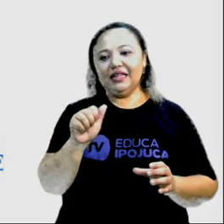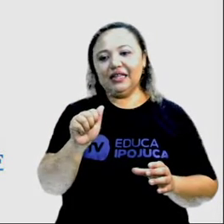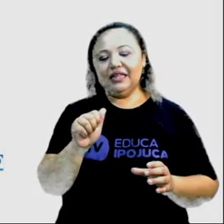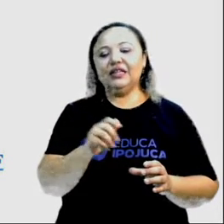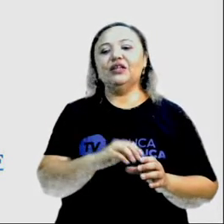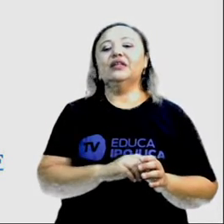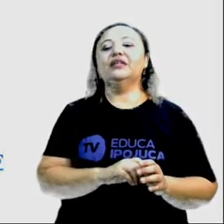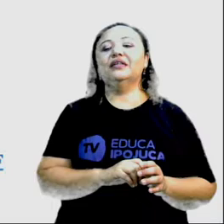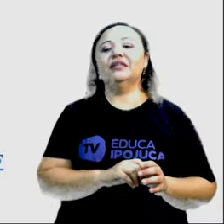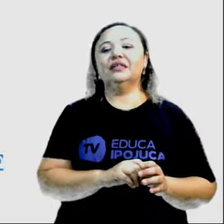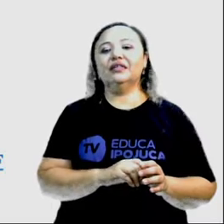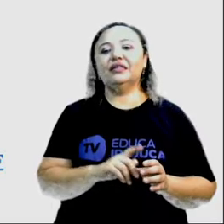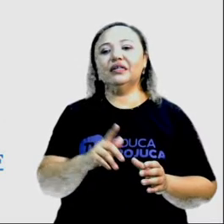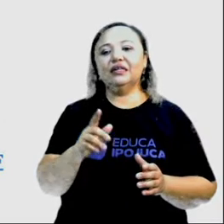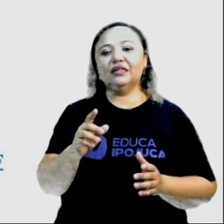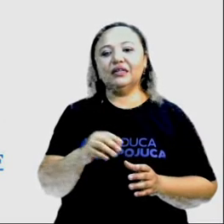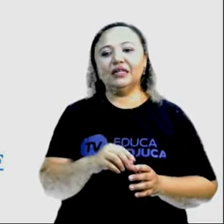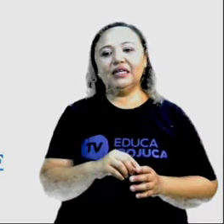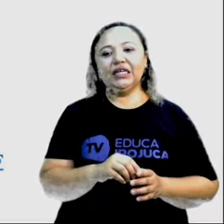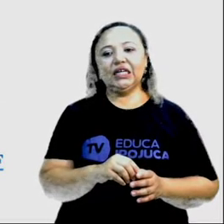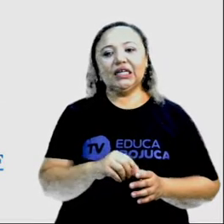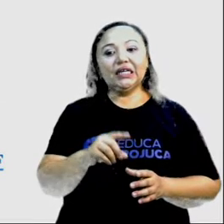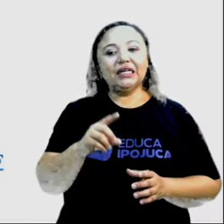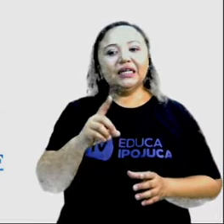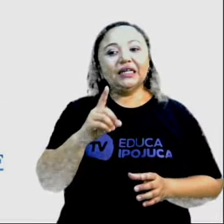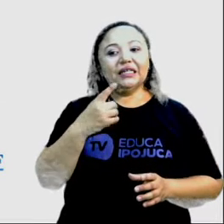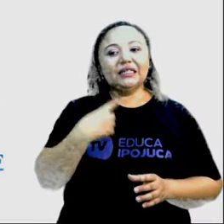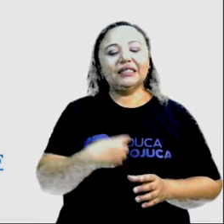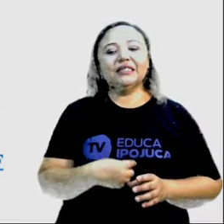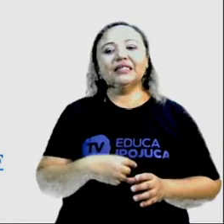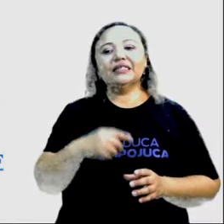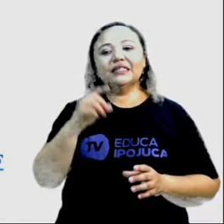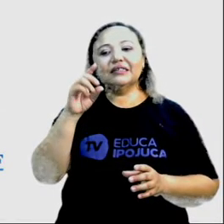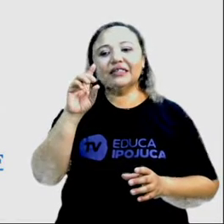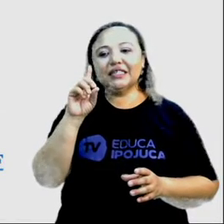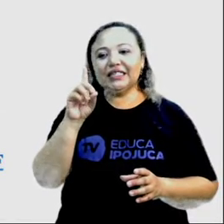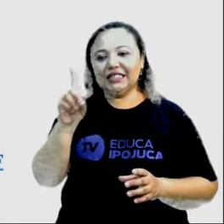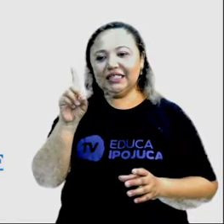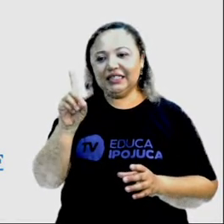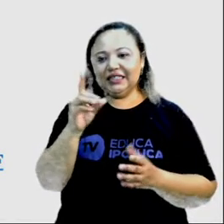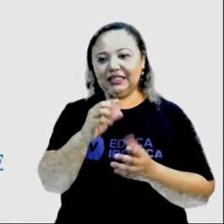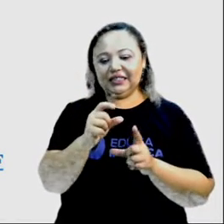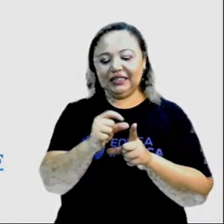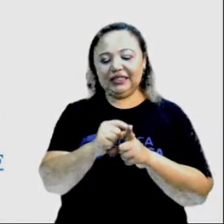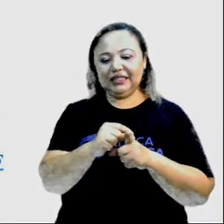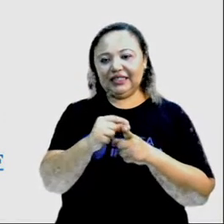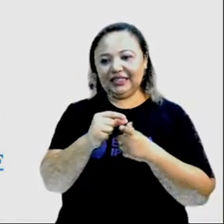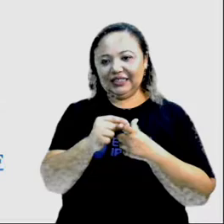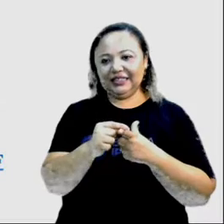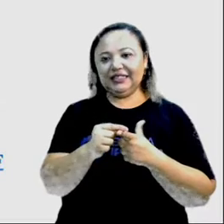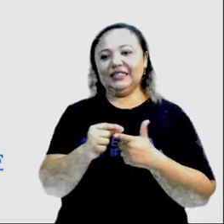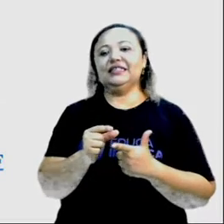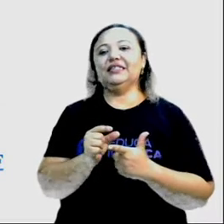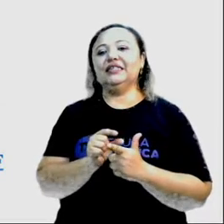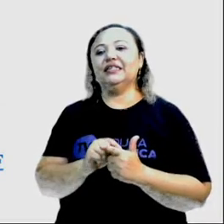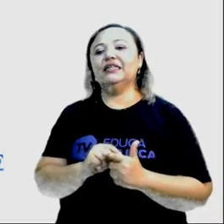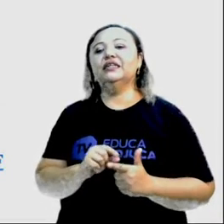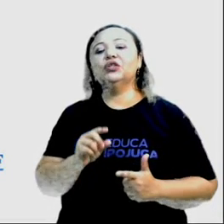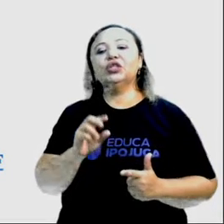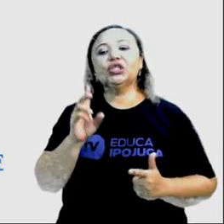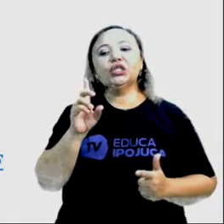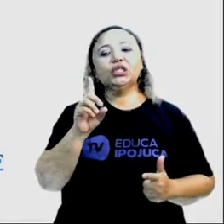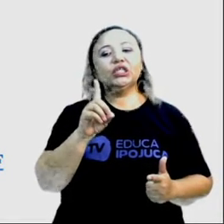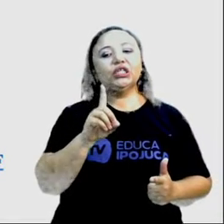danoninho. Então, vamos lá. Danone inicia com a sílaba da. E